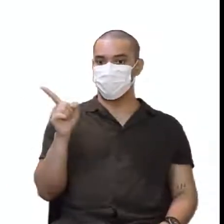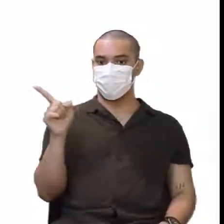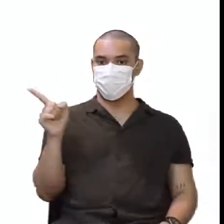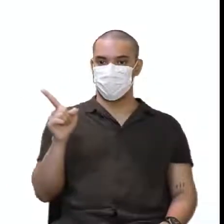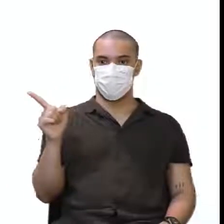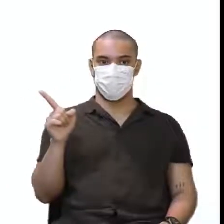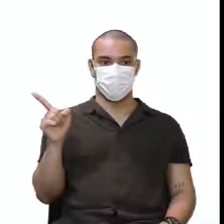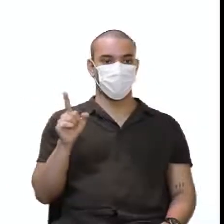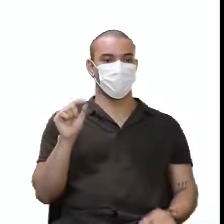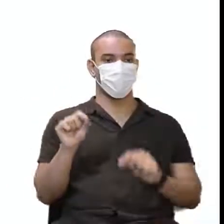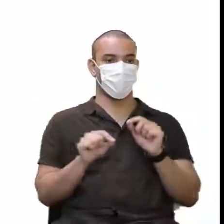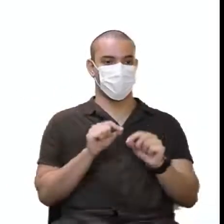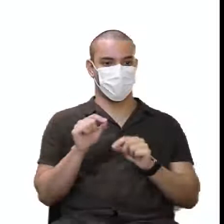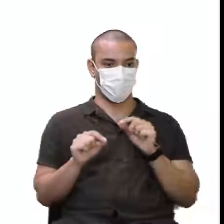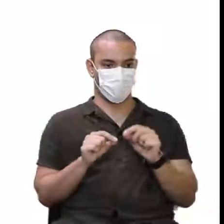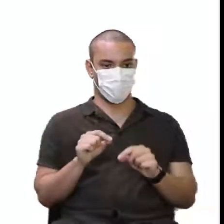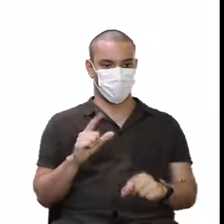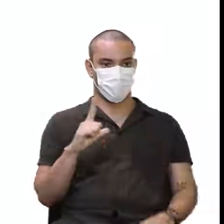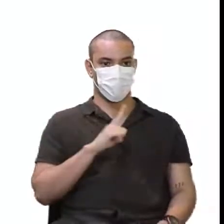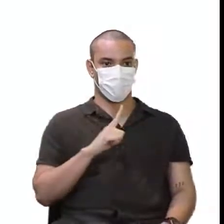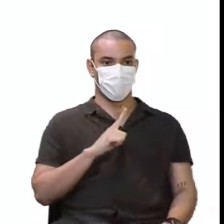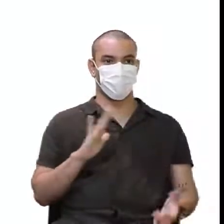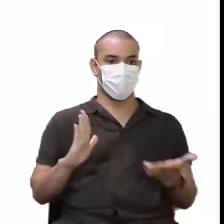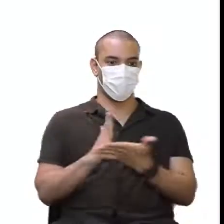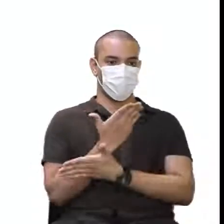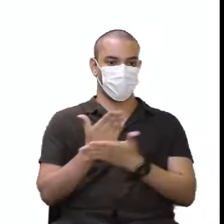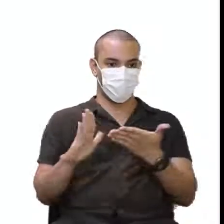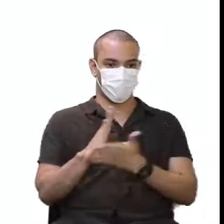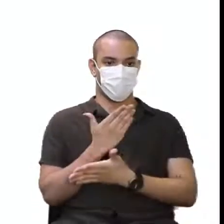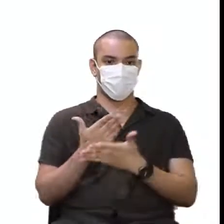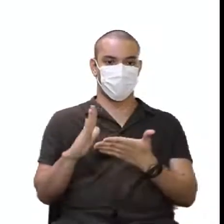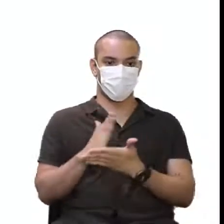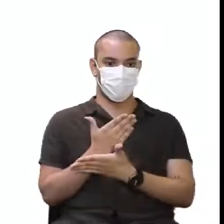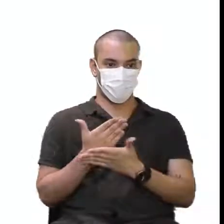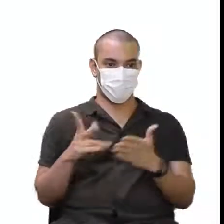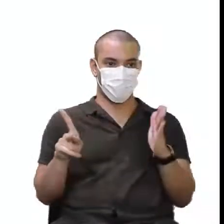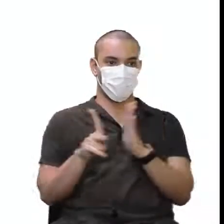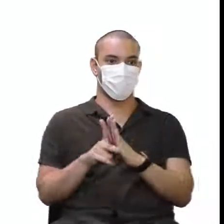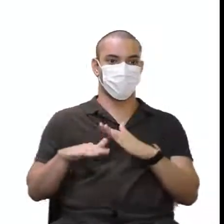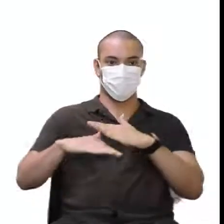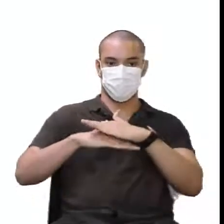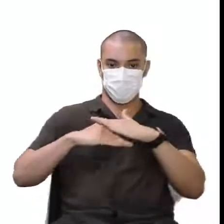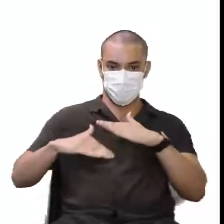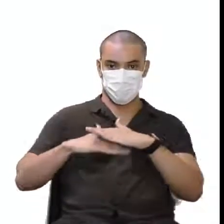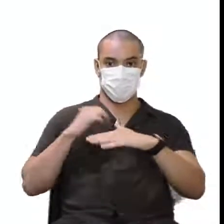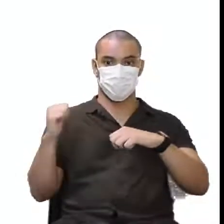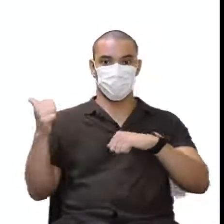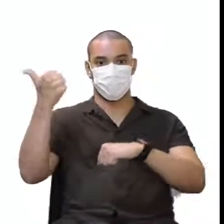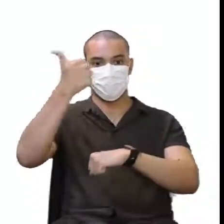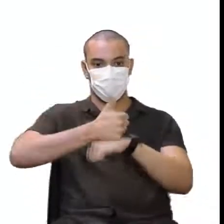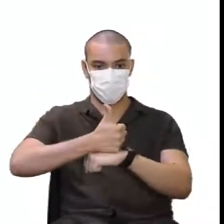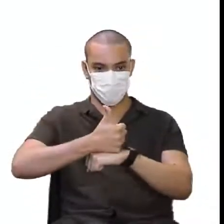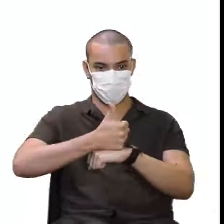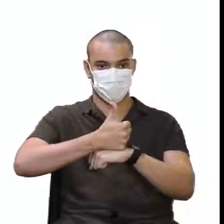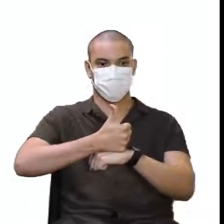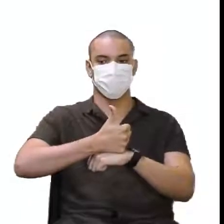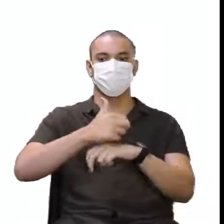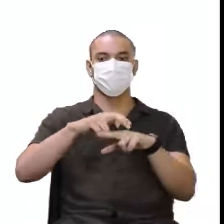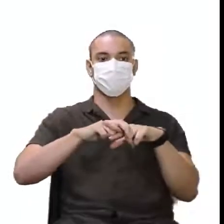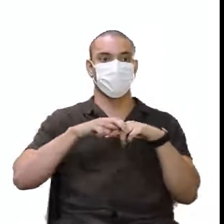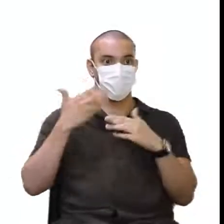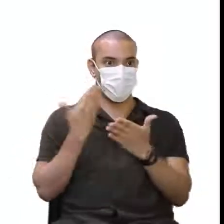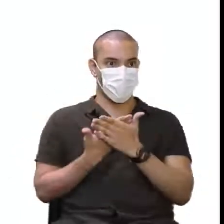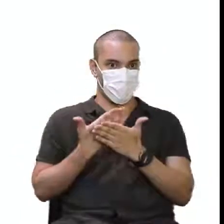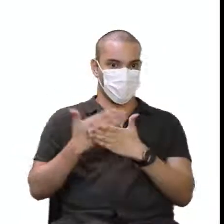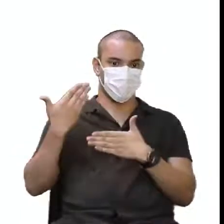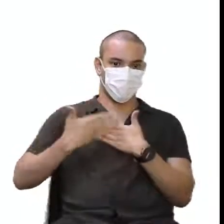aqui, onde você tem, ó, características recessivas, e características dominantes, tá? E aí, nas